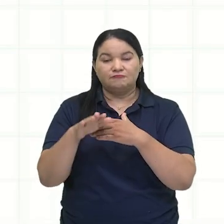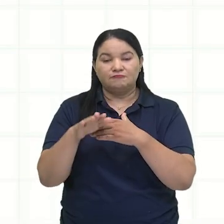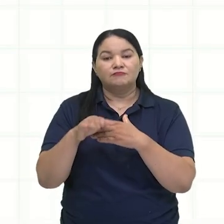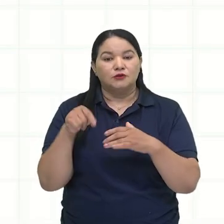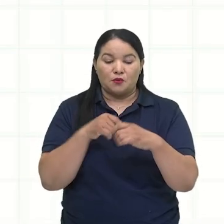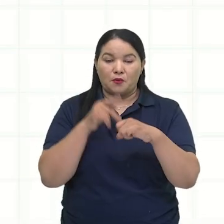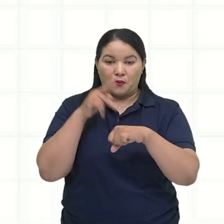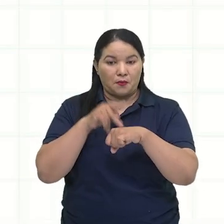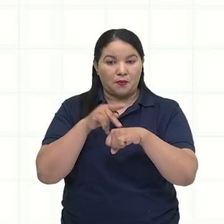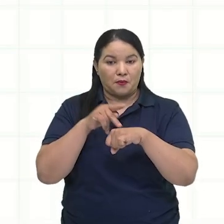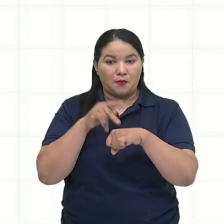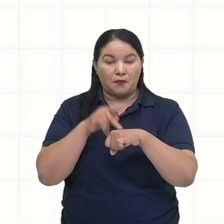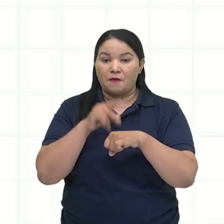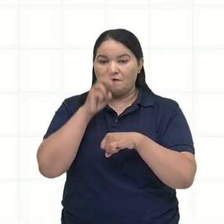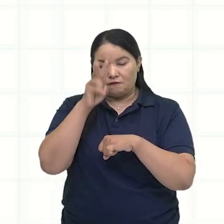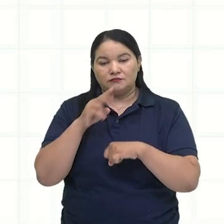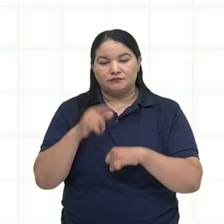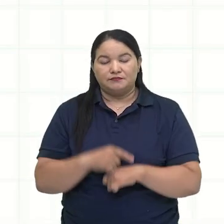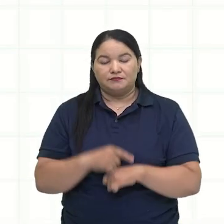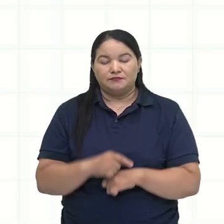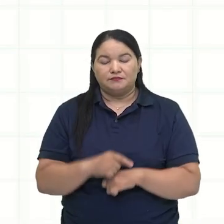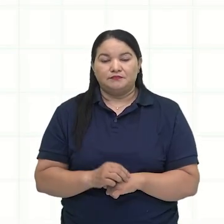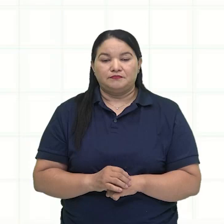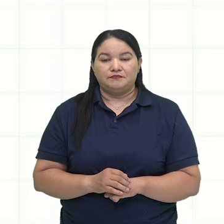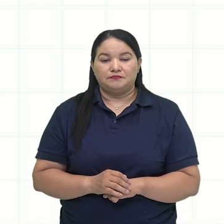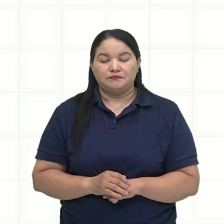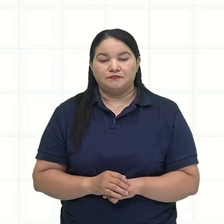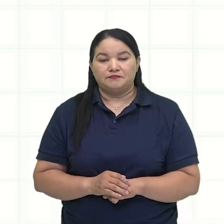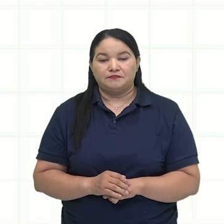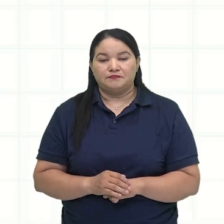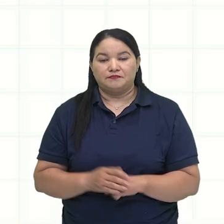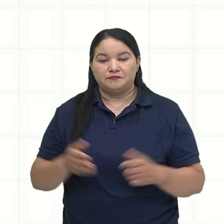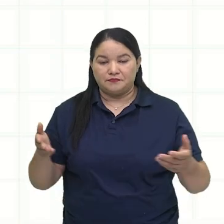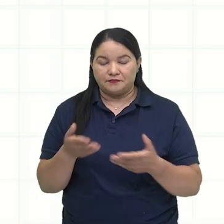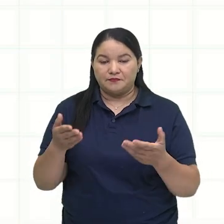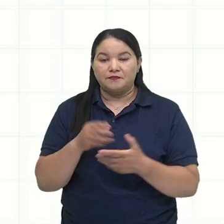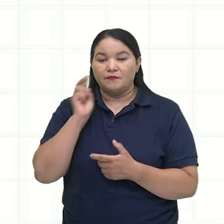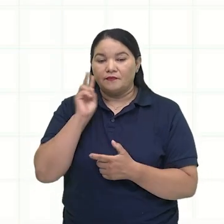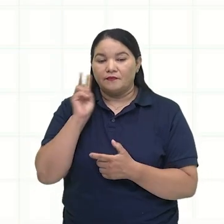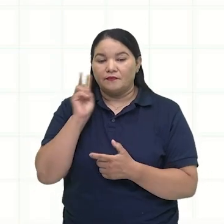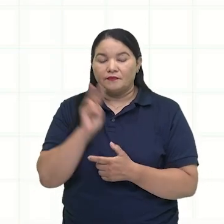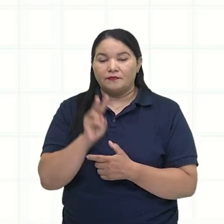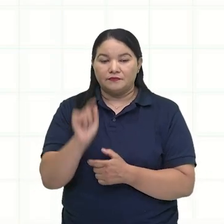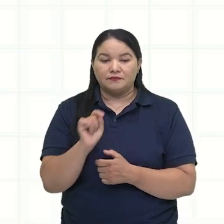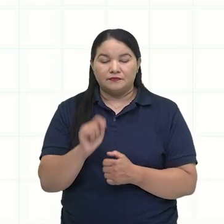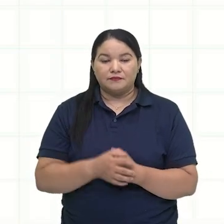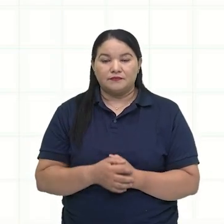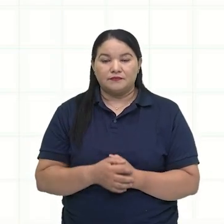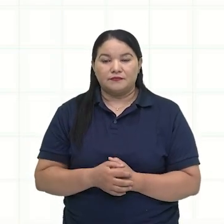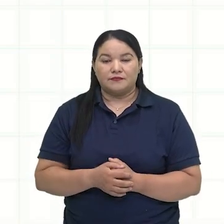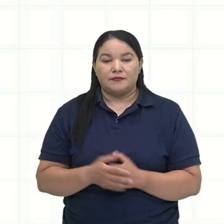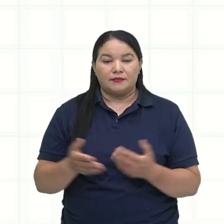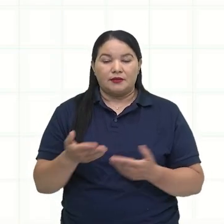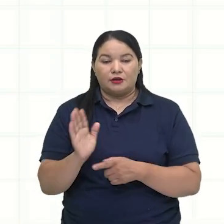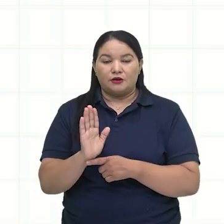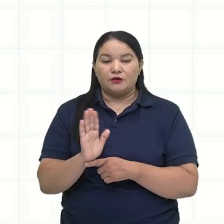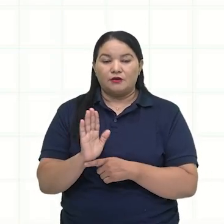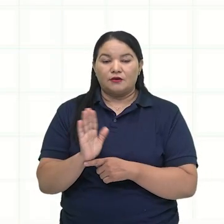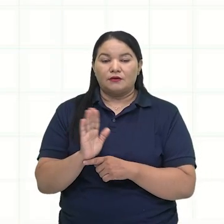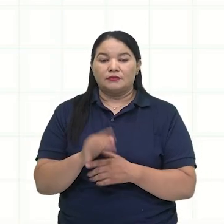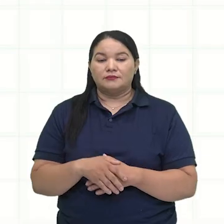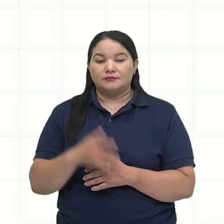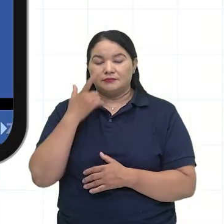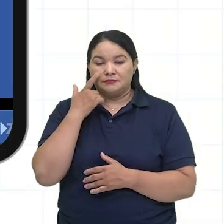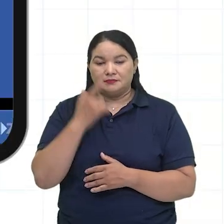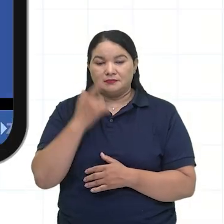mais resistentes, certo? Então, agora a gente vai observar aqui uma animação. Vejam